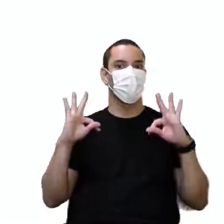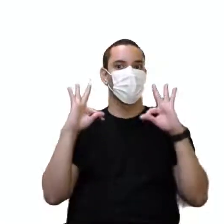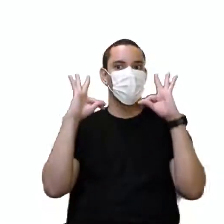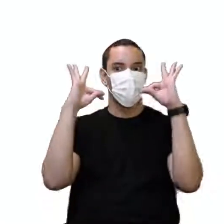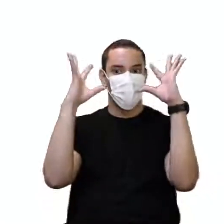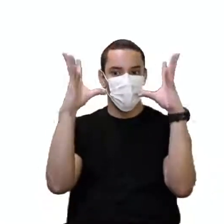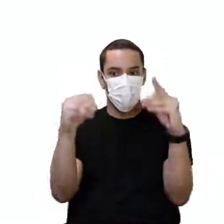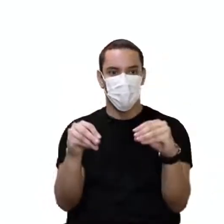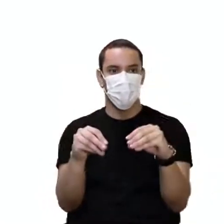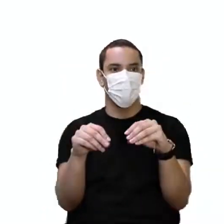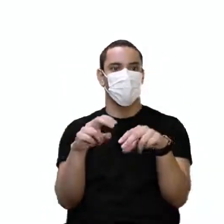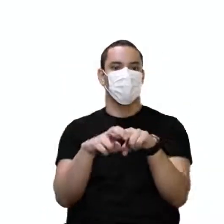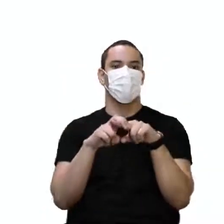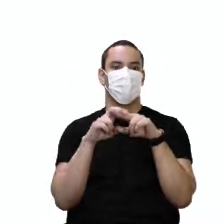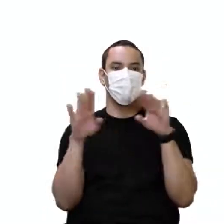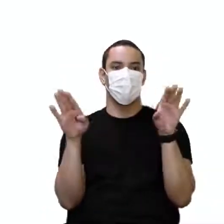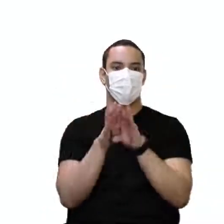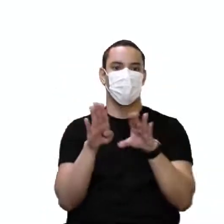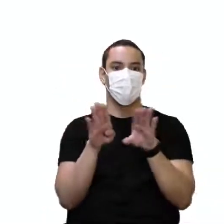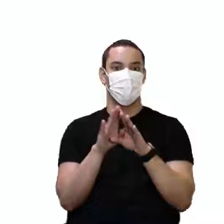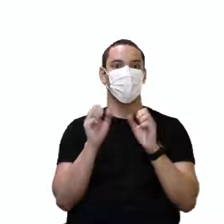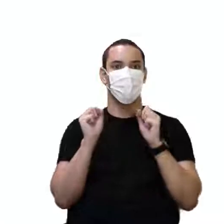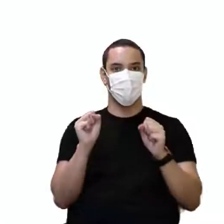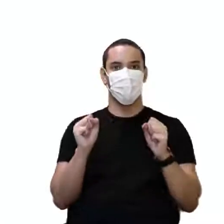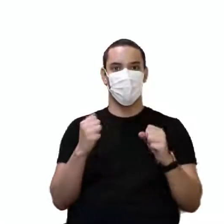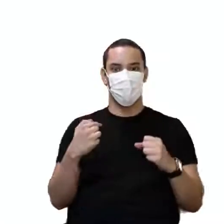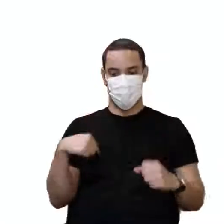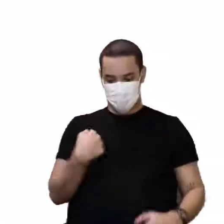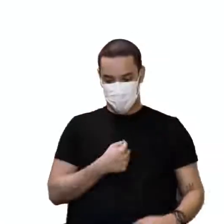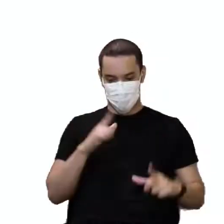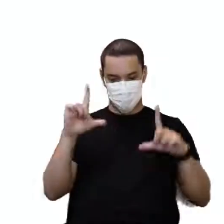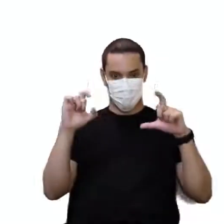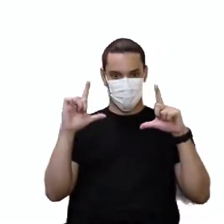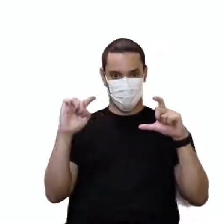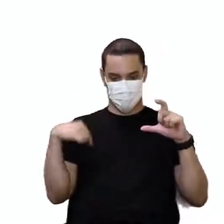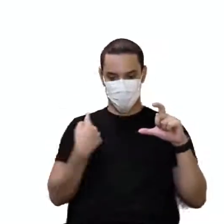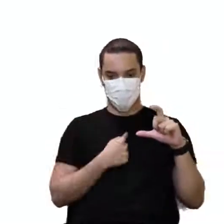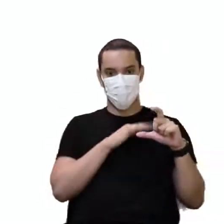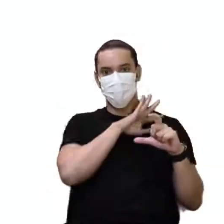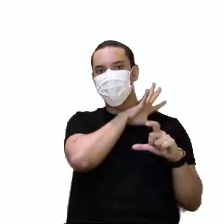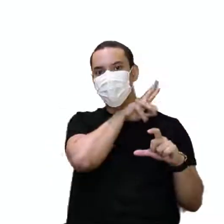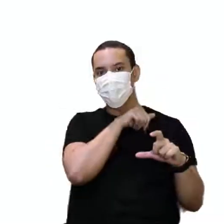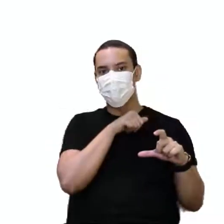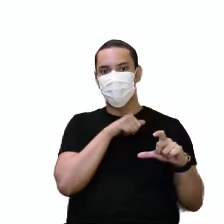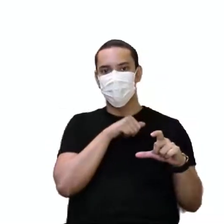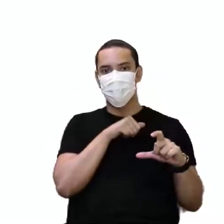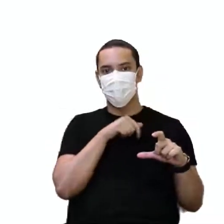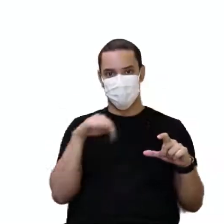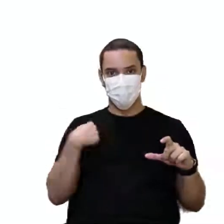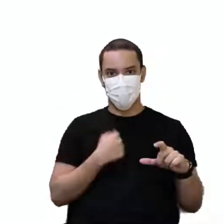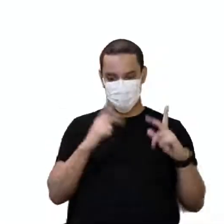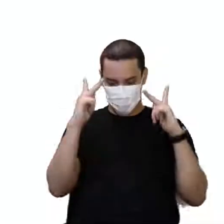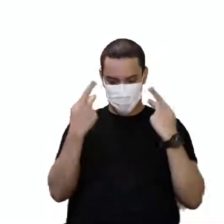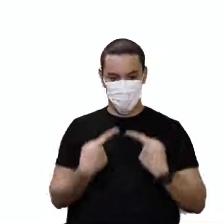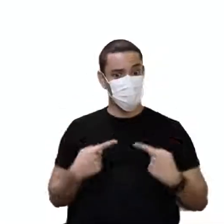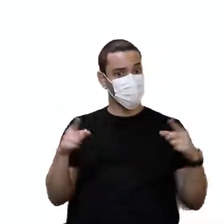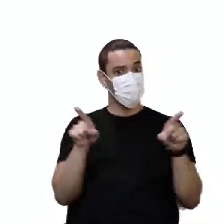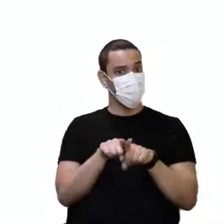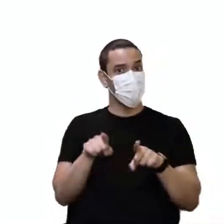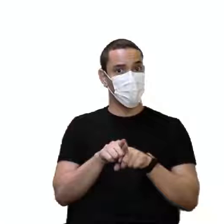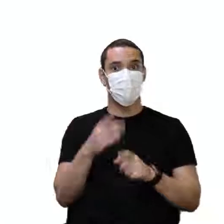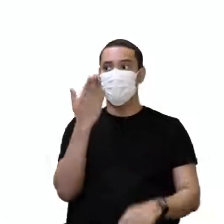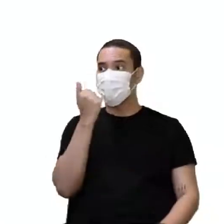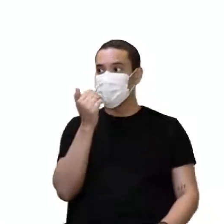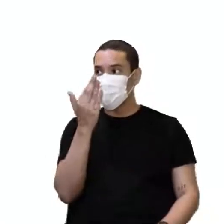podia colocar também a nossa foto, né? Porque nós também somos onívoros. Nós nos alimentamos tanto de animais quanto